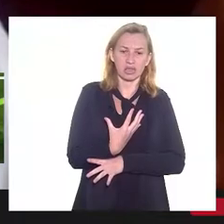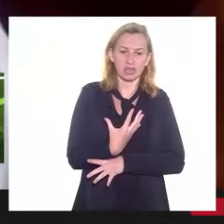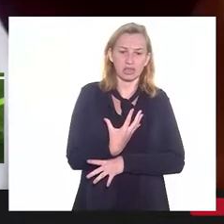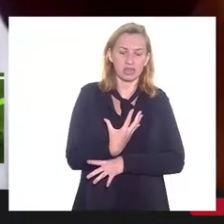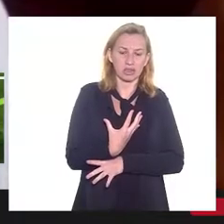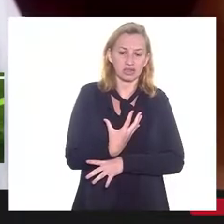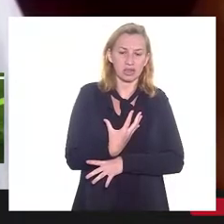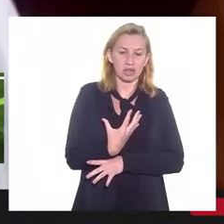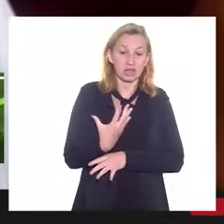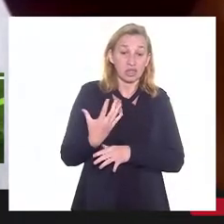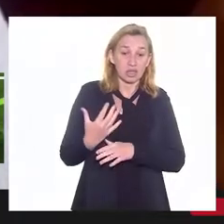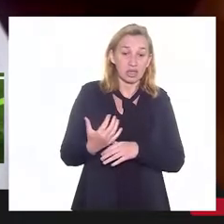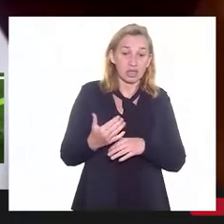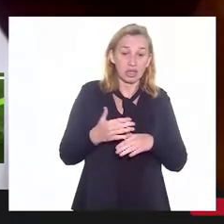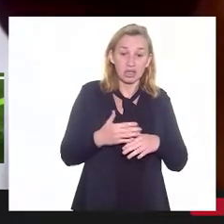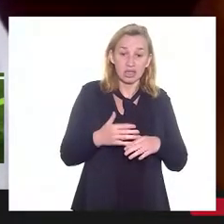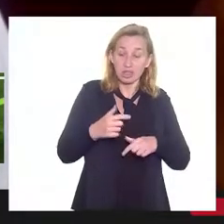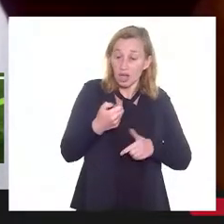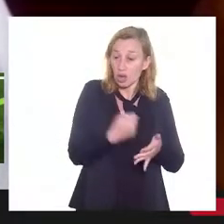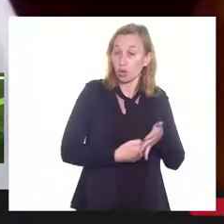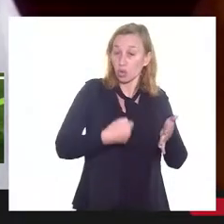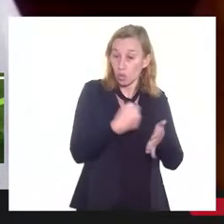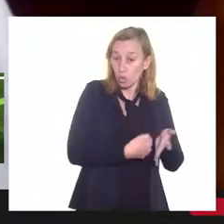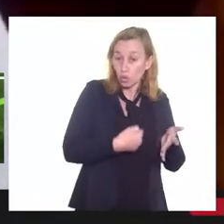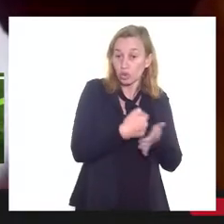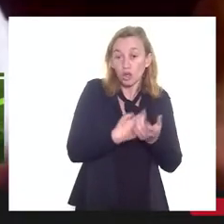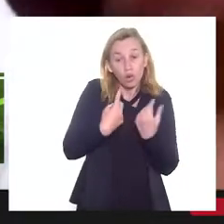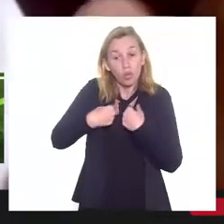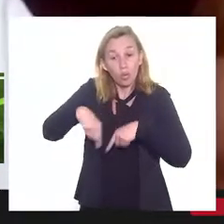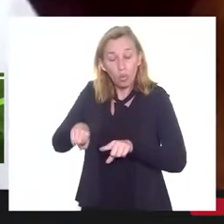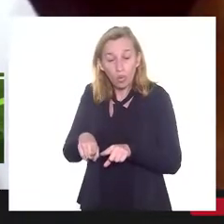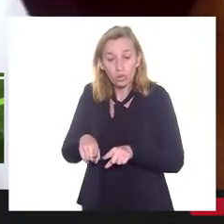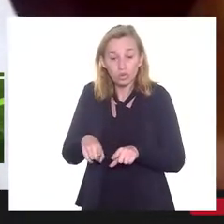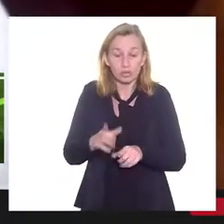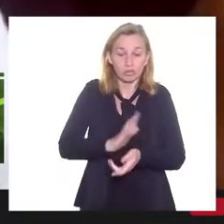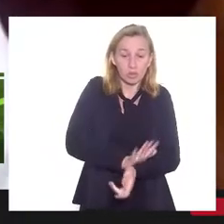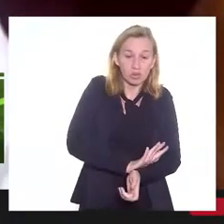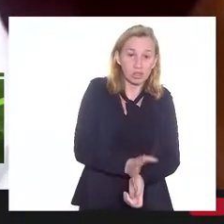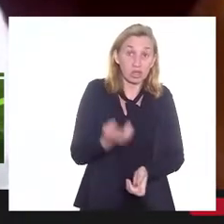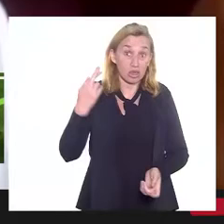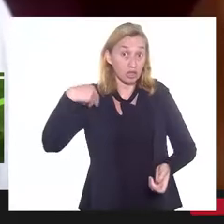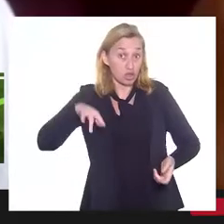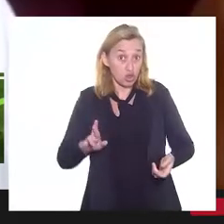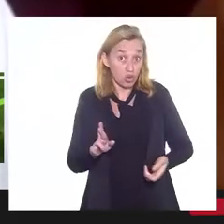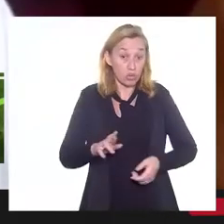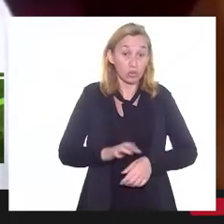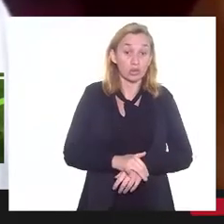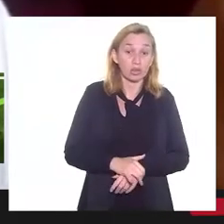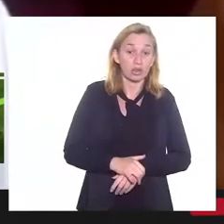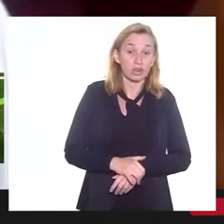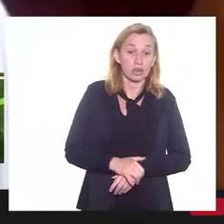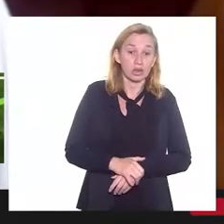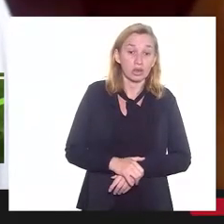achar essa caminhada contra a intolerância religiosa que fui um dos